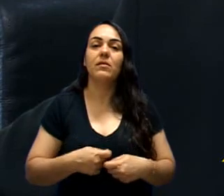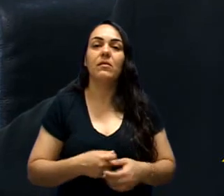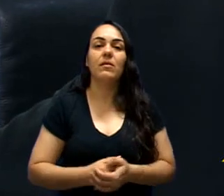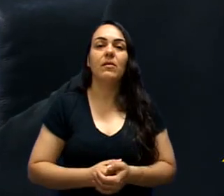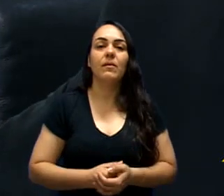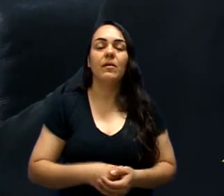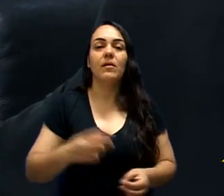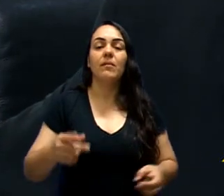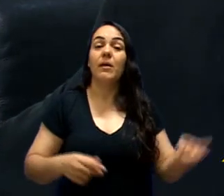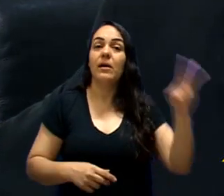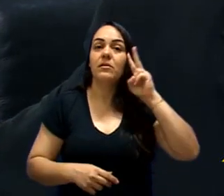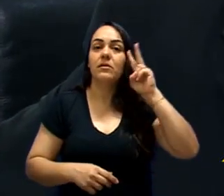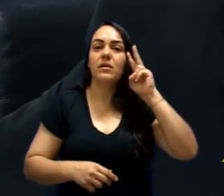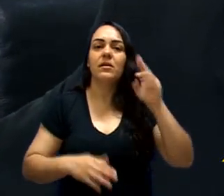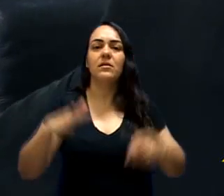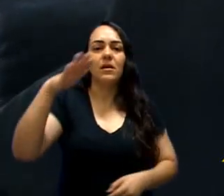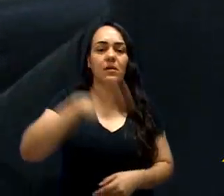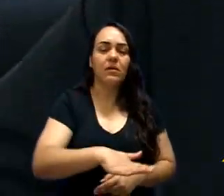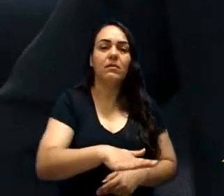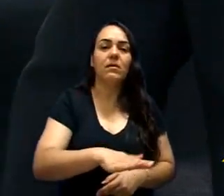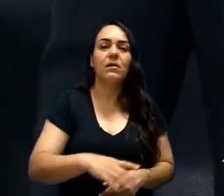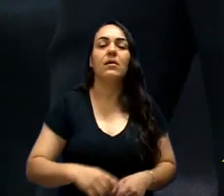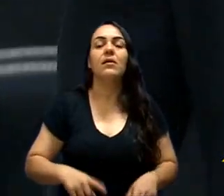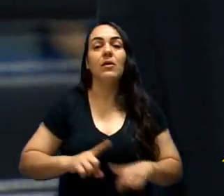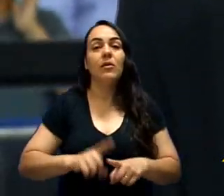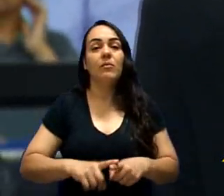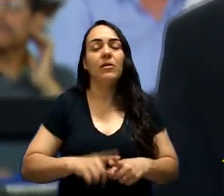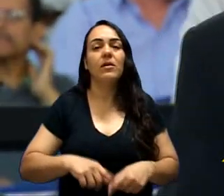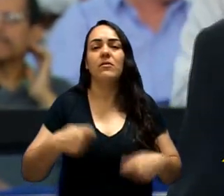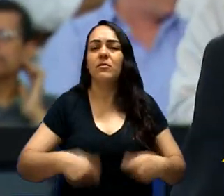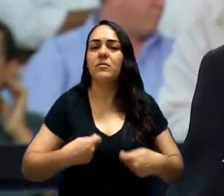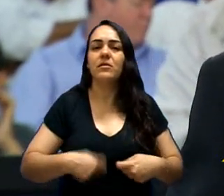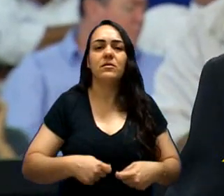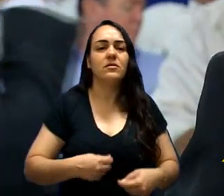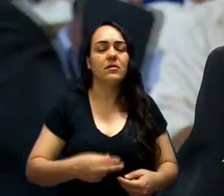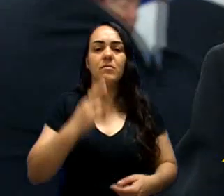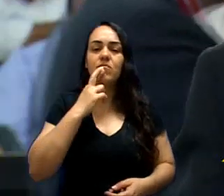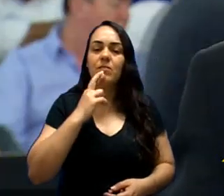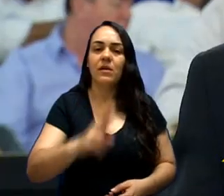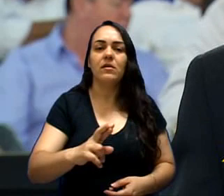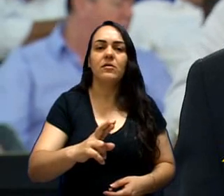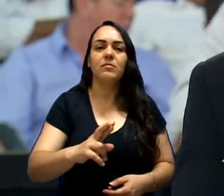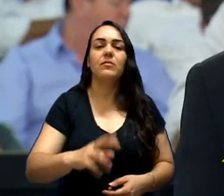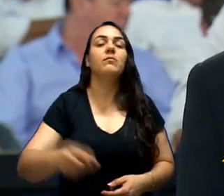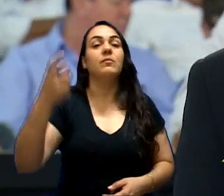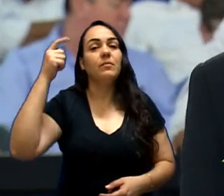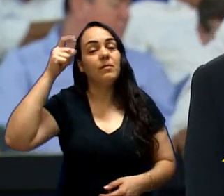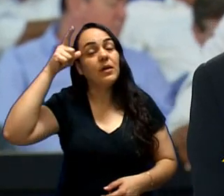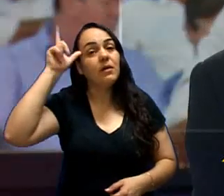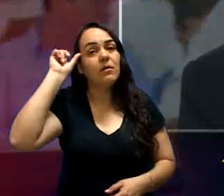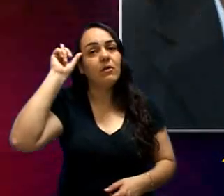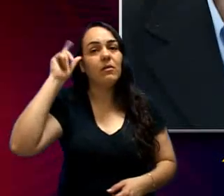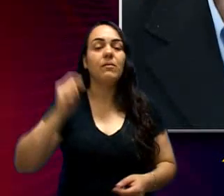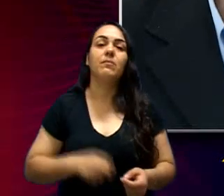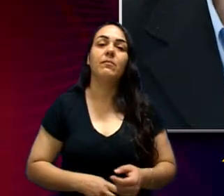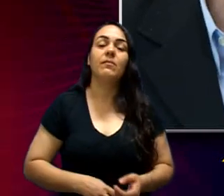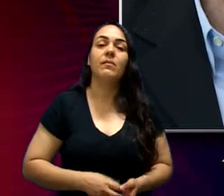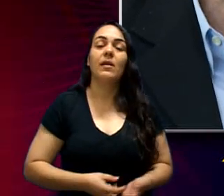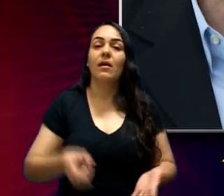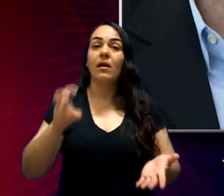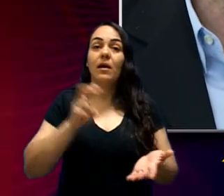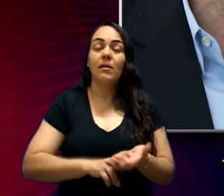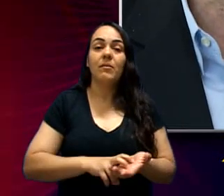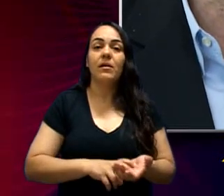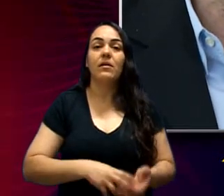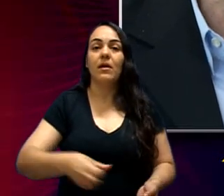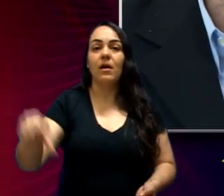passe para terça-feira, à tarde, viu? Isso daí tem que ser para ontem. Precisa ver regimentalmente, senhor amanhã. Presidente. Os vereadores concordam amanhã às 9